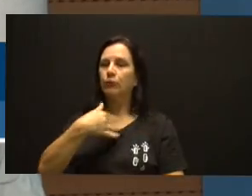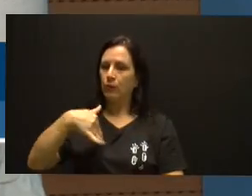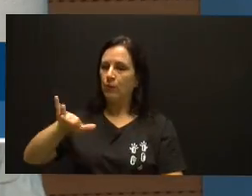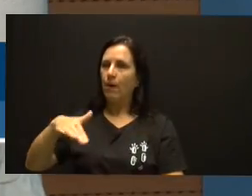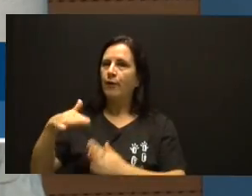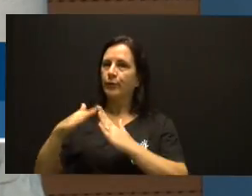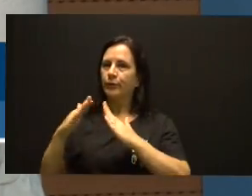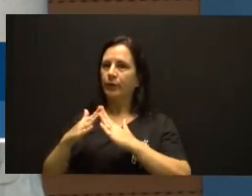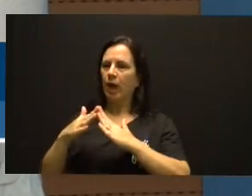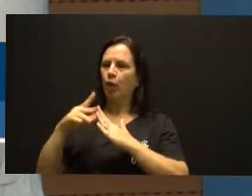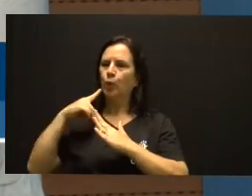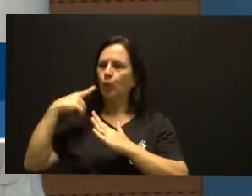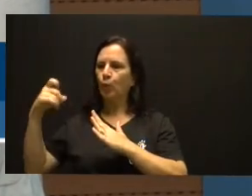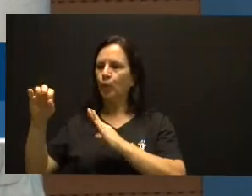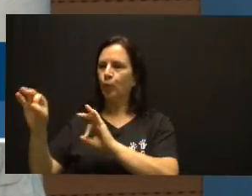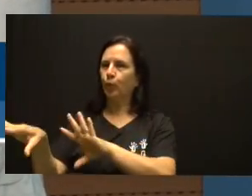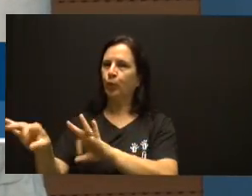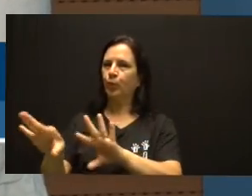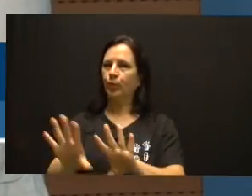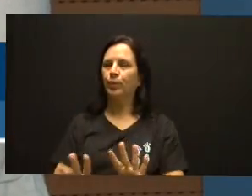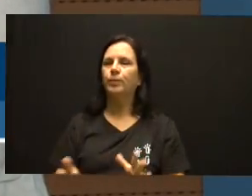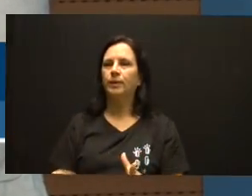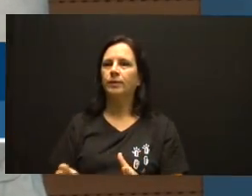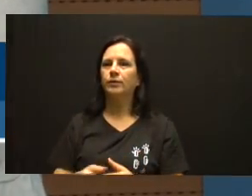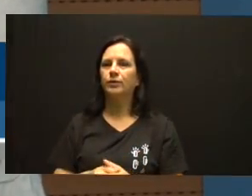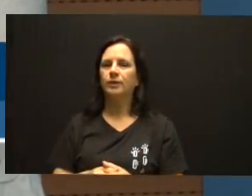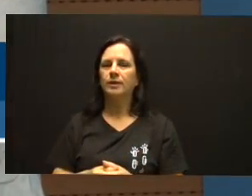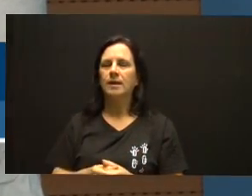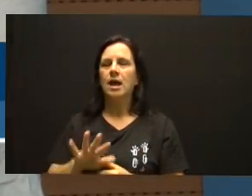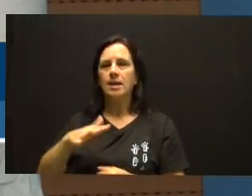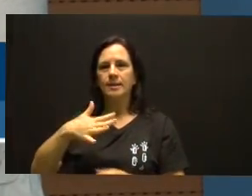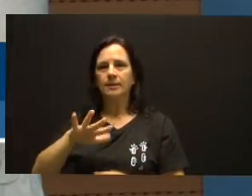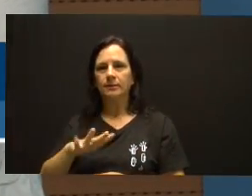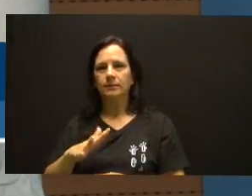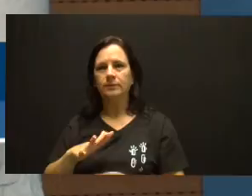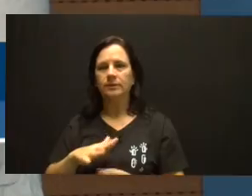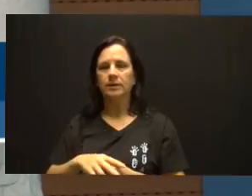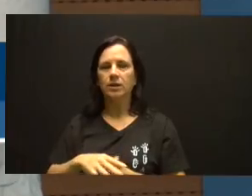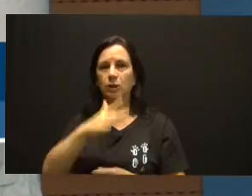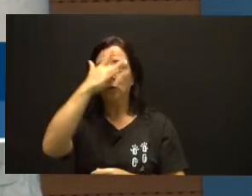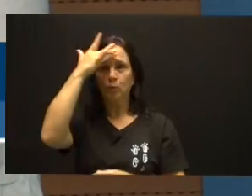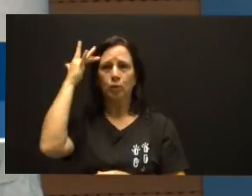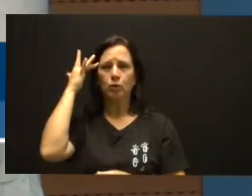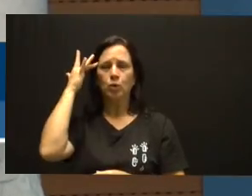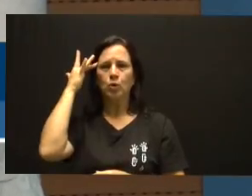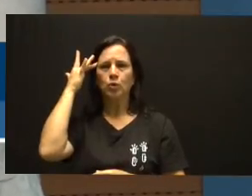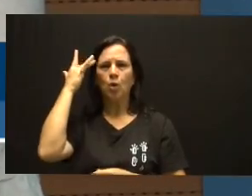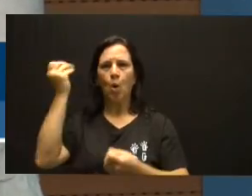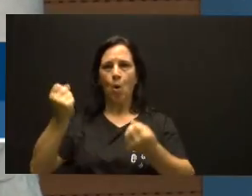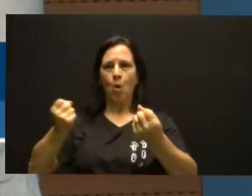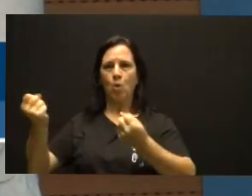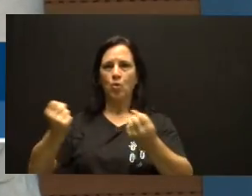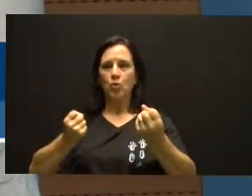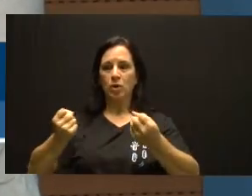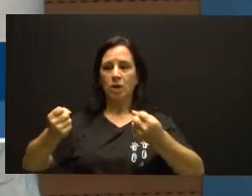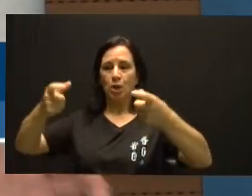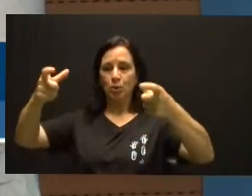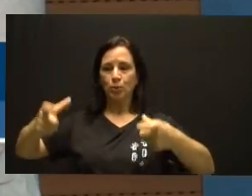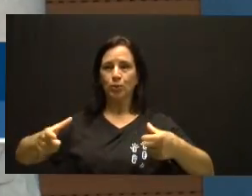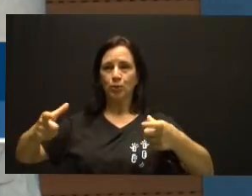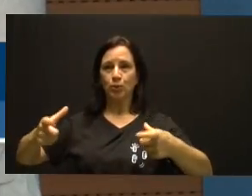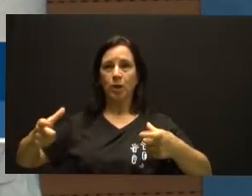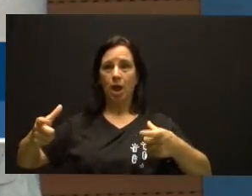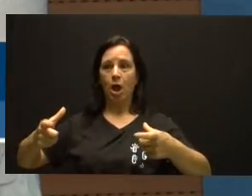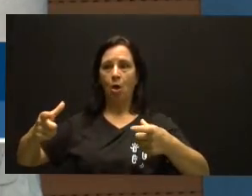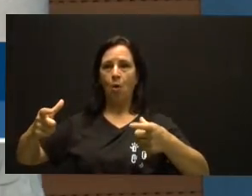casa e ter aquele lixo totalmente jogado. Só temos um problema, que às vezes as pessoas colocam os carros no local que é para